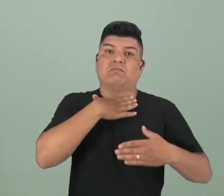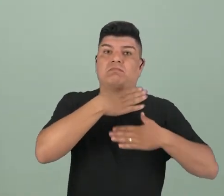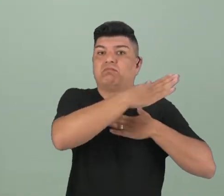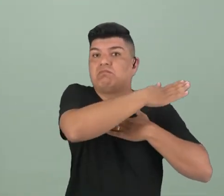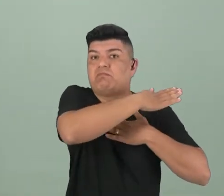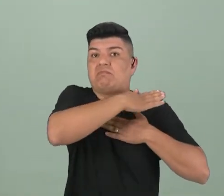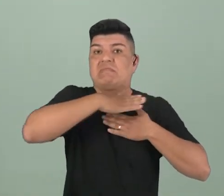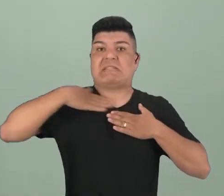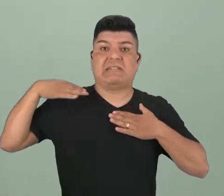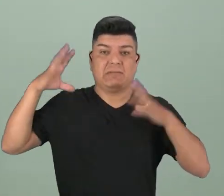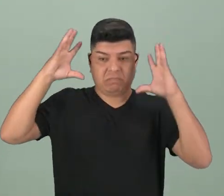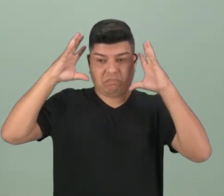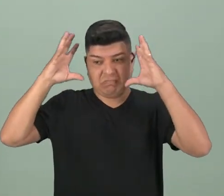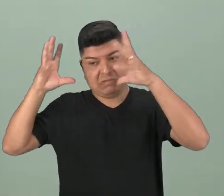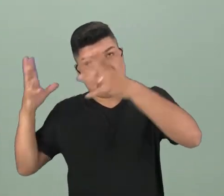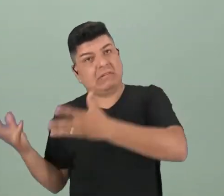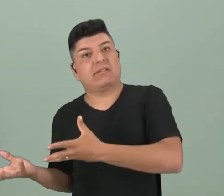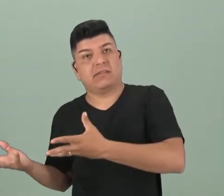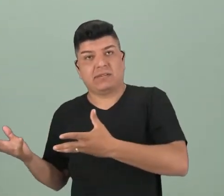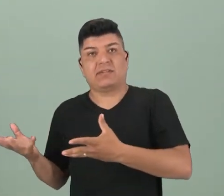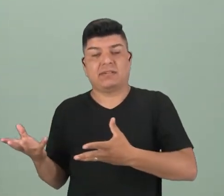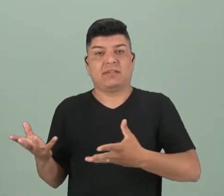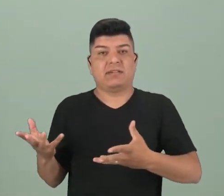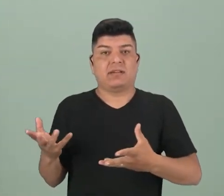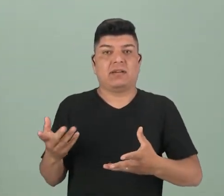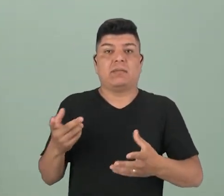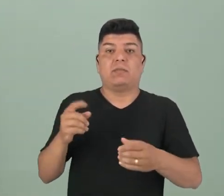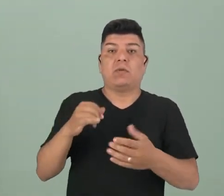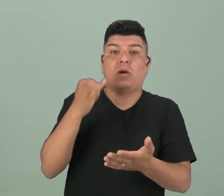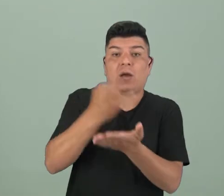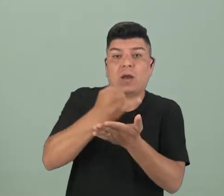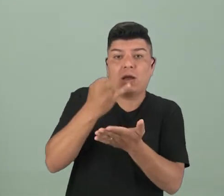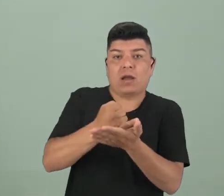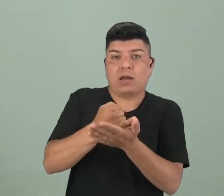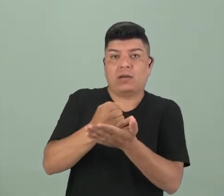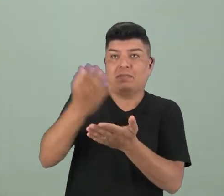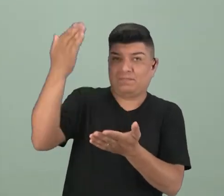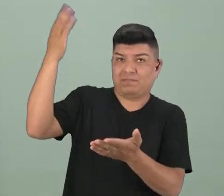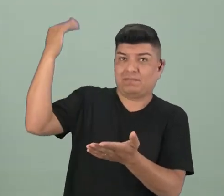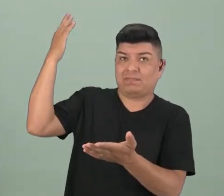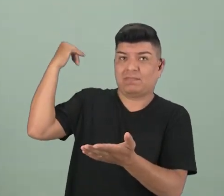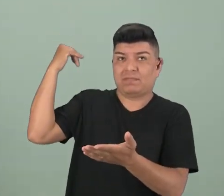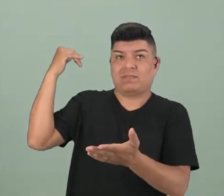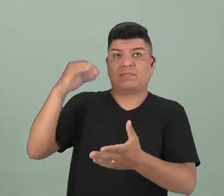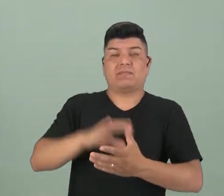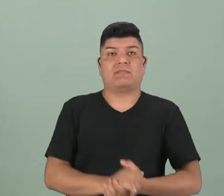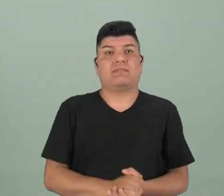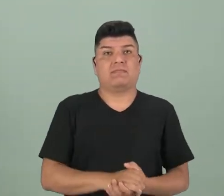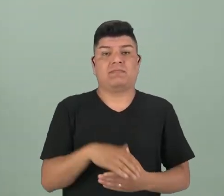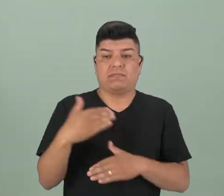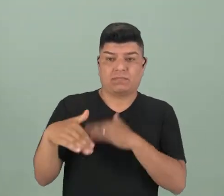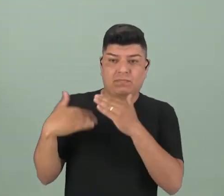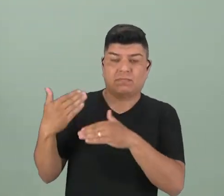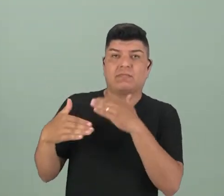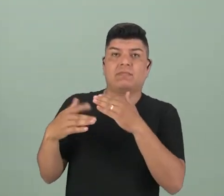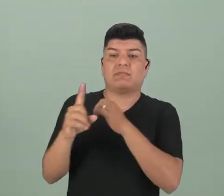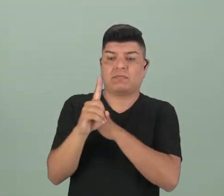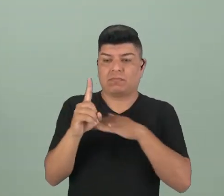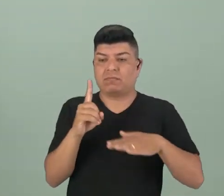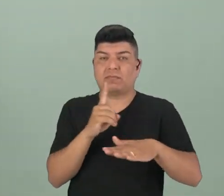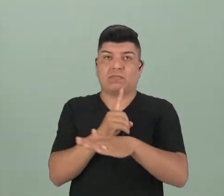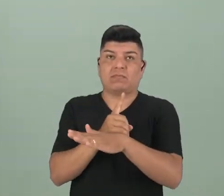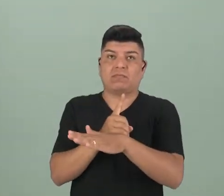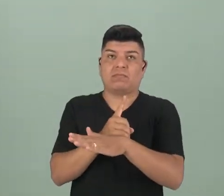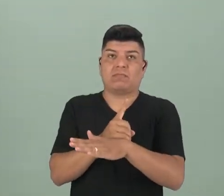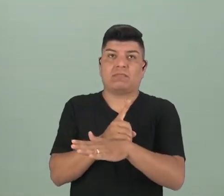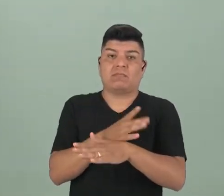pública de coletor de impostos, né, durante a Revolução Francesa, onde teve um processo social, ele